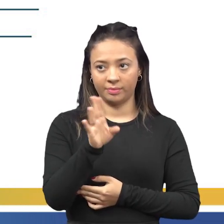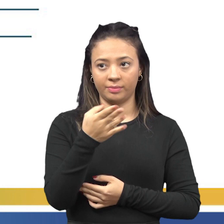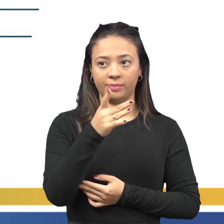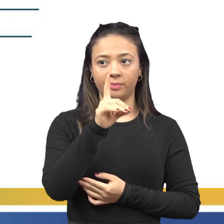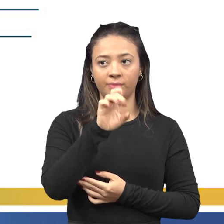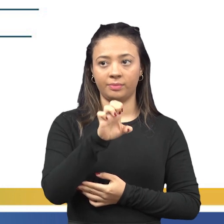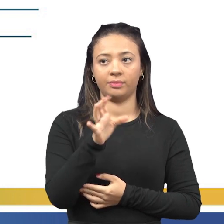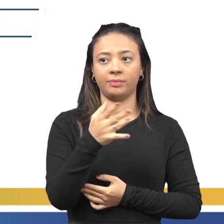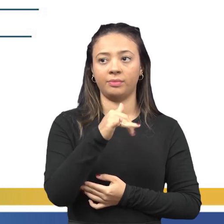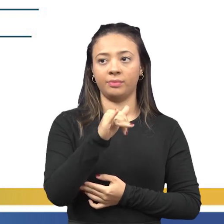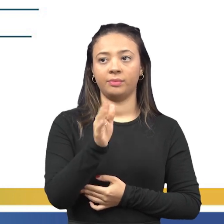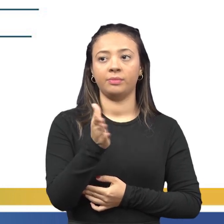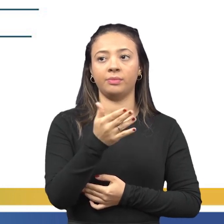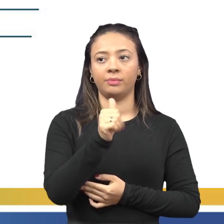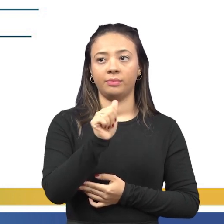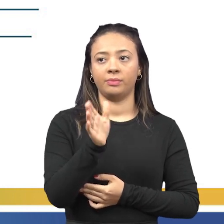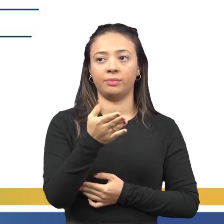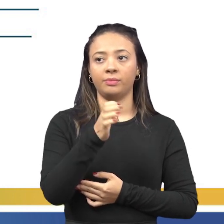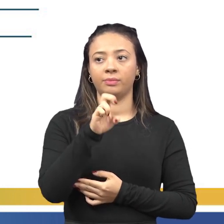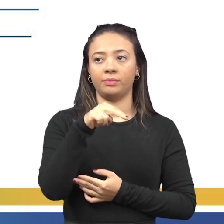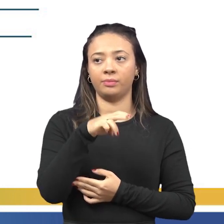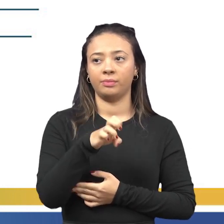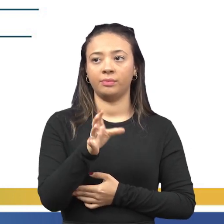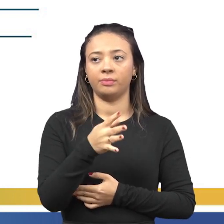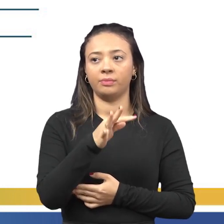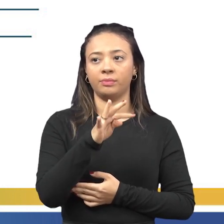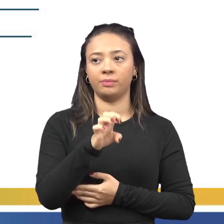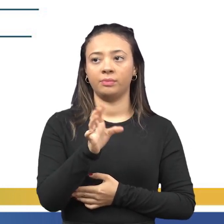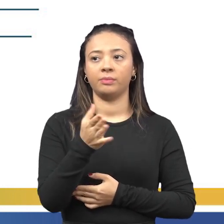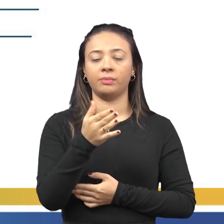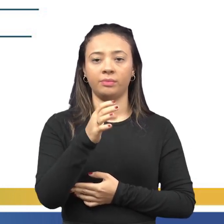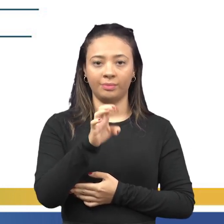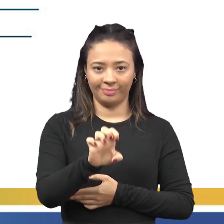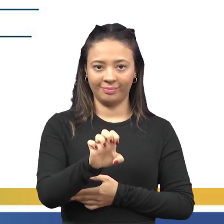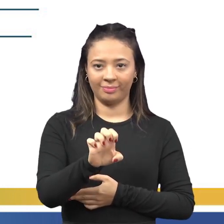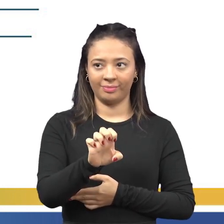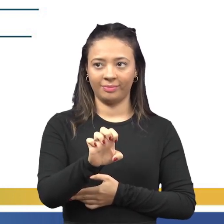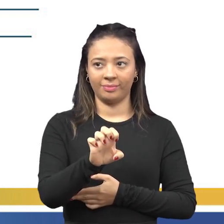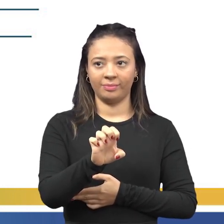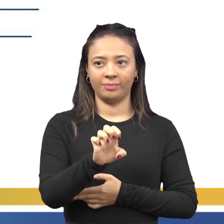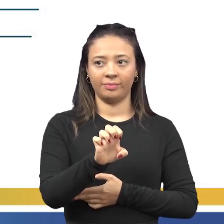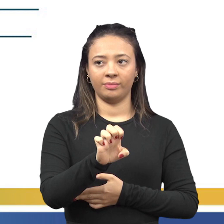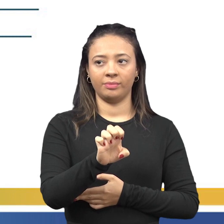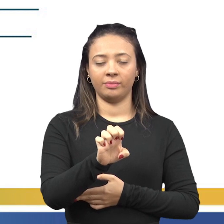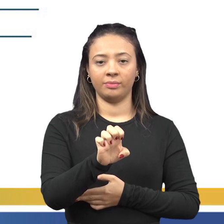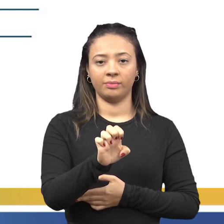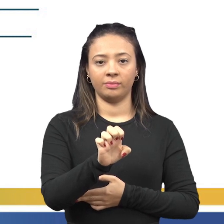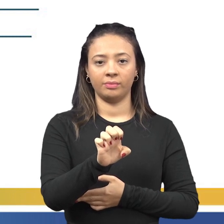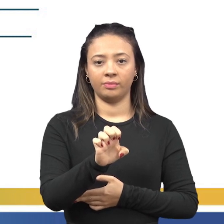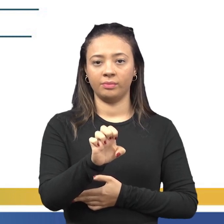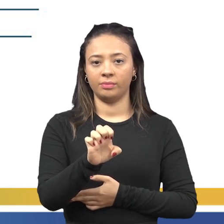E-S-C-U-E-L-A. Formamos qual, ó? Escuela, certo? 4.